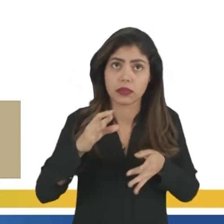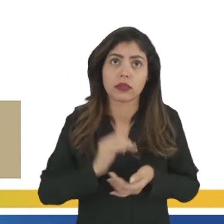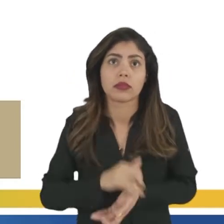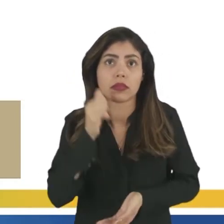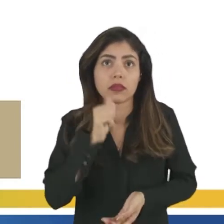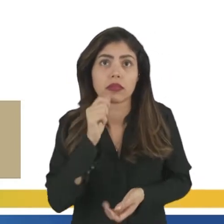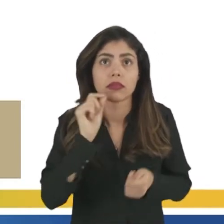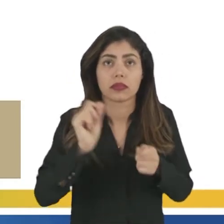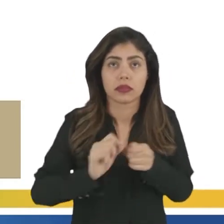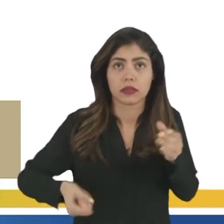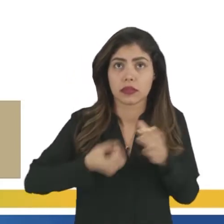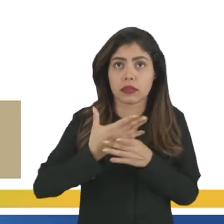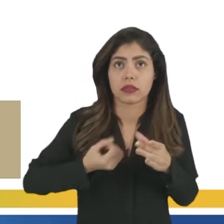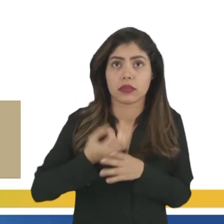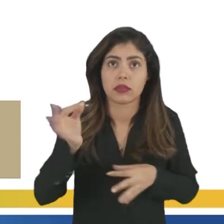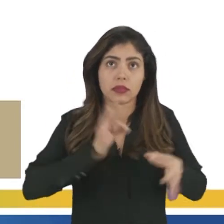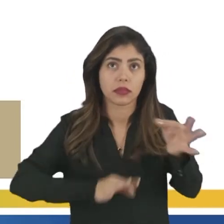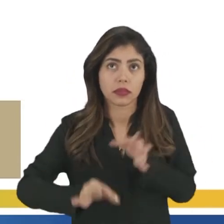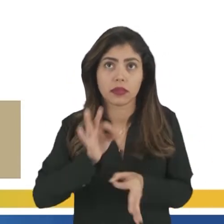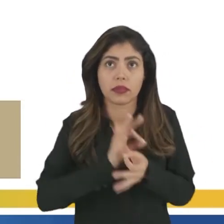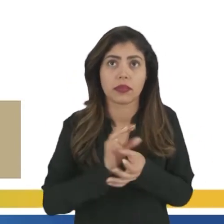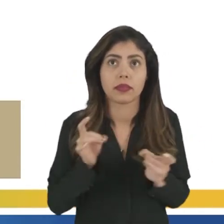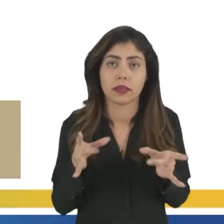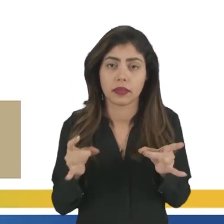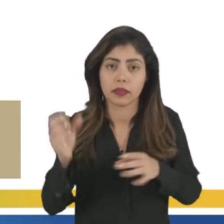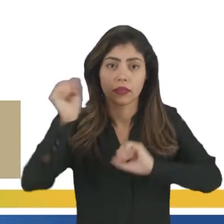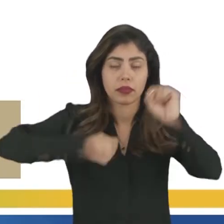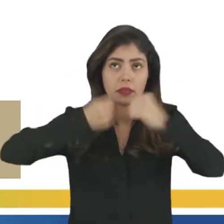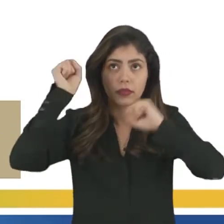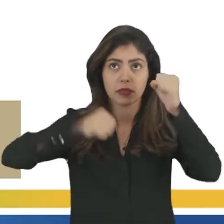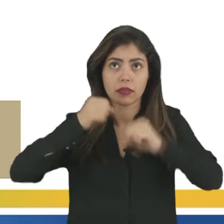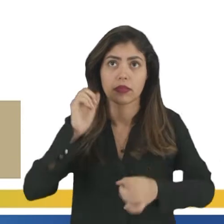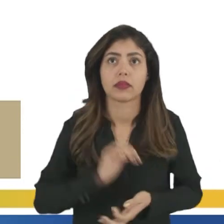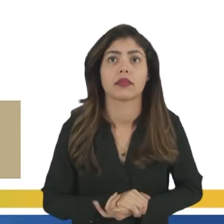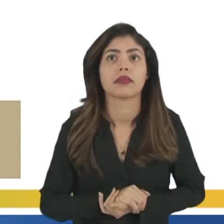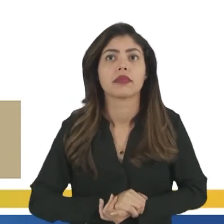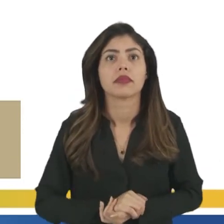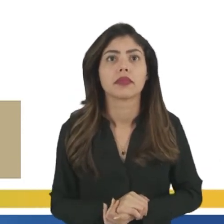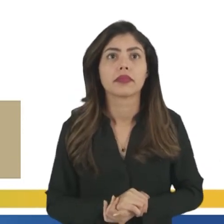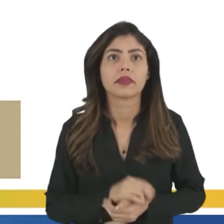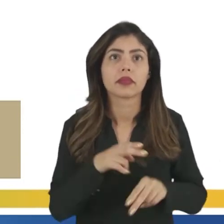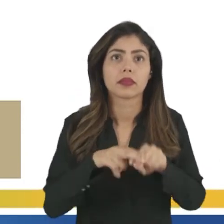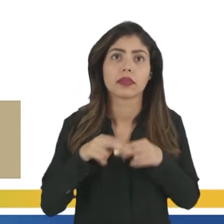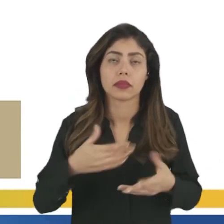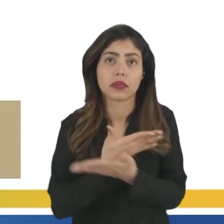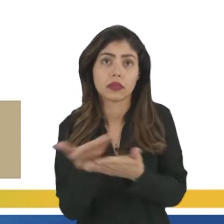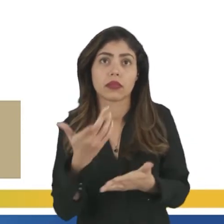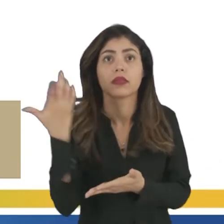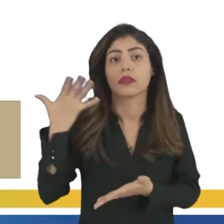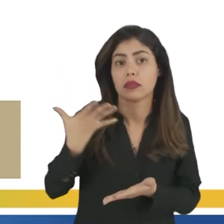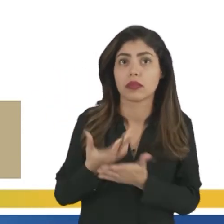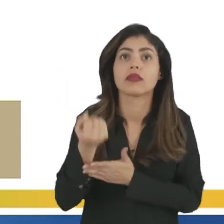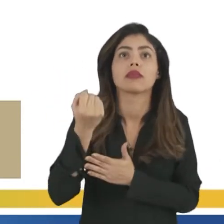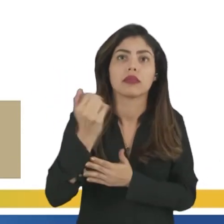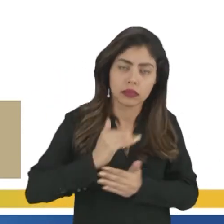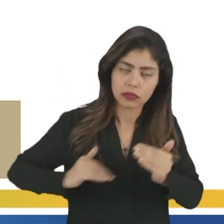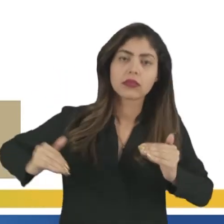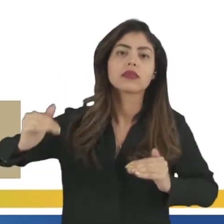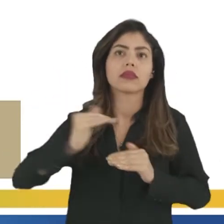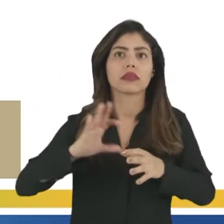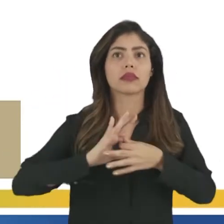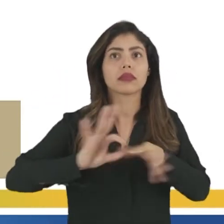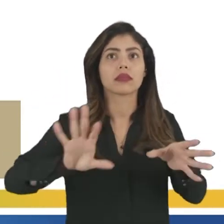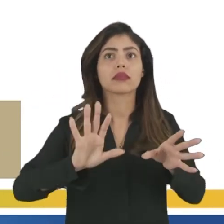comerciantes, as mulheres trabalhavam na produção de mercadorias comercializáveis nas indústrias, por isso elas conquistaram autonomia,